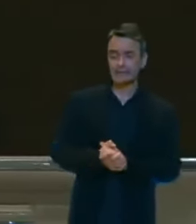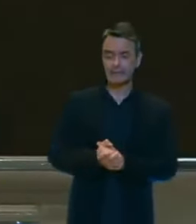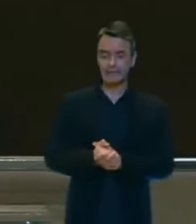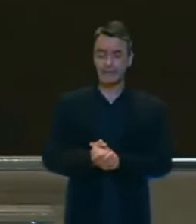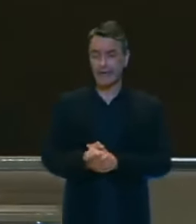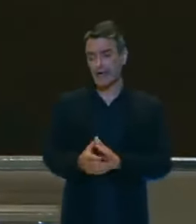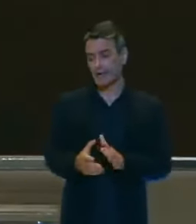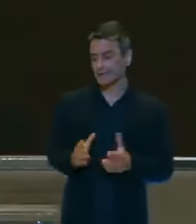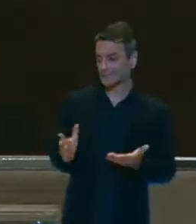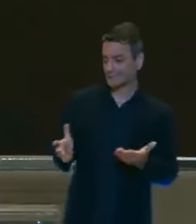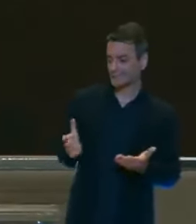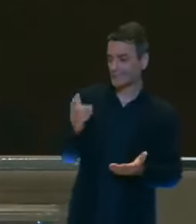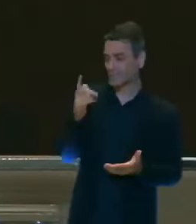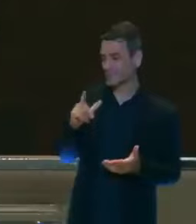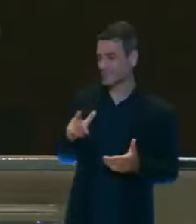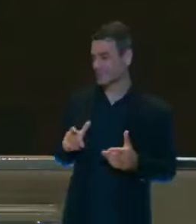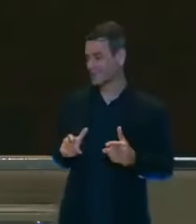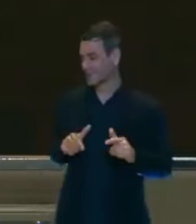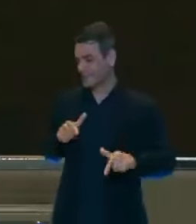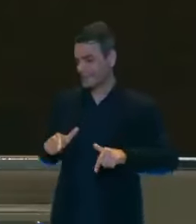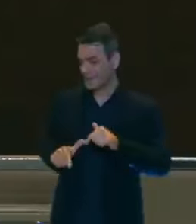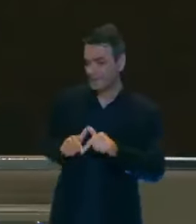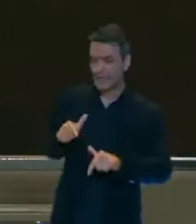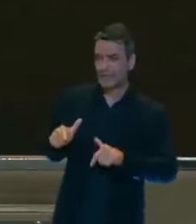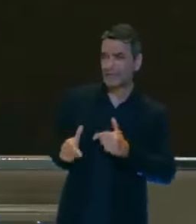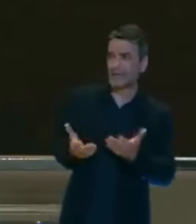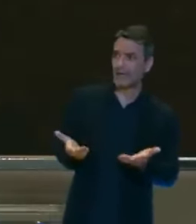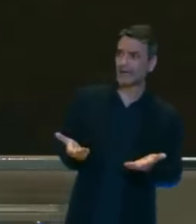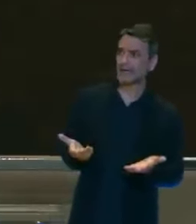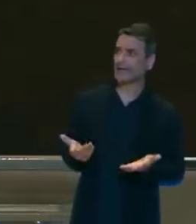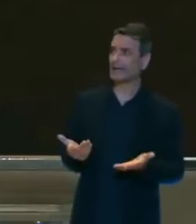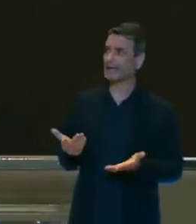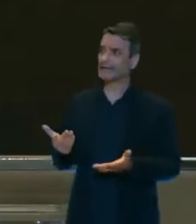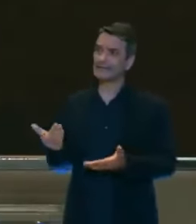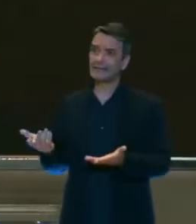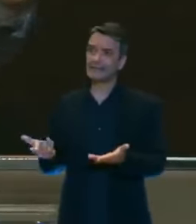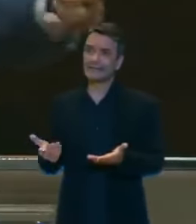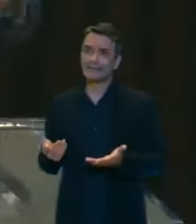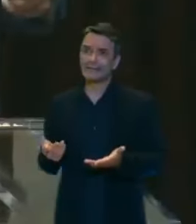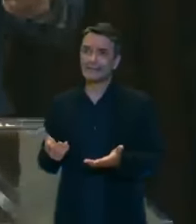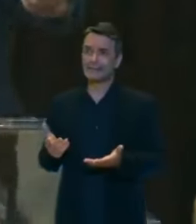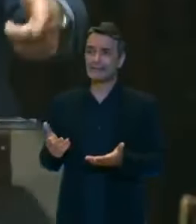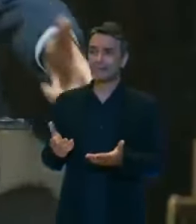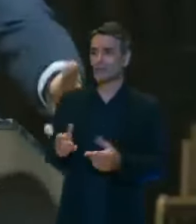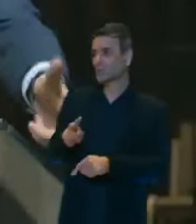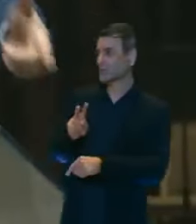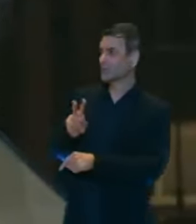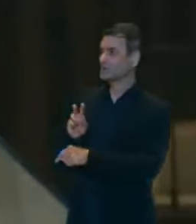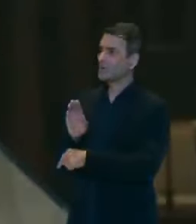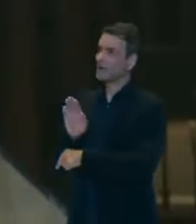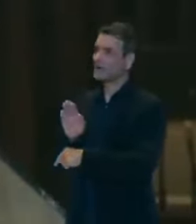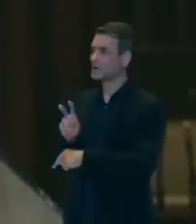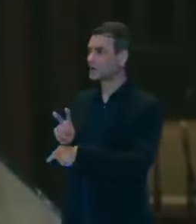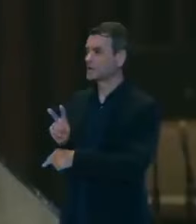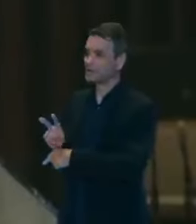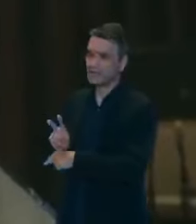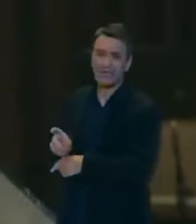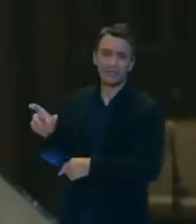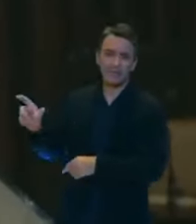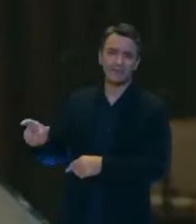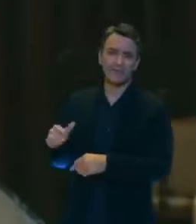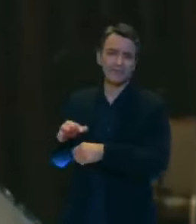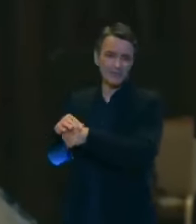não pôde trabalhar, ou teve que se redobrar para cuidar de alguém que estava doente nesse tempo,